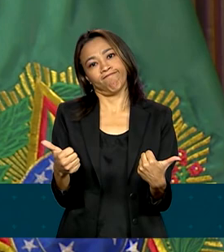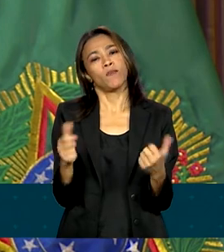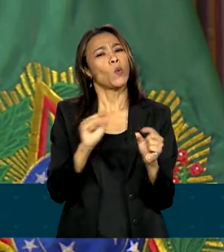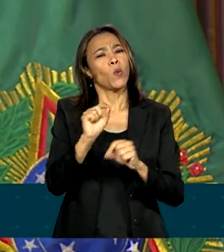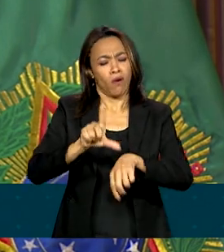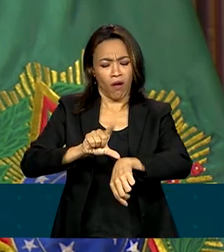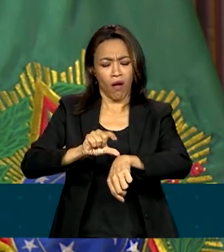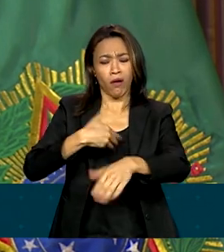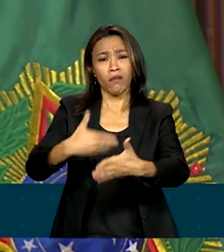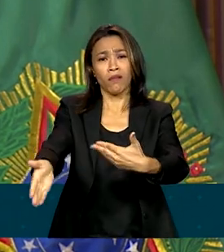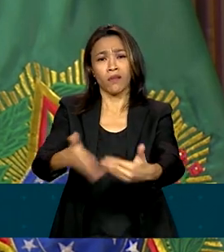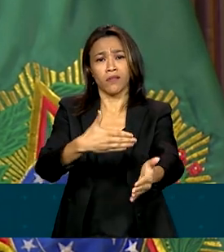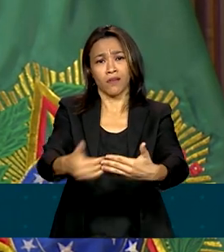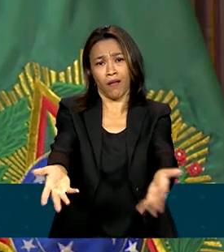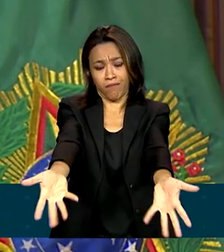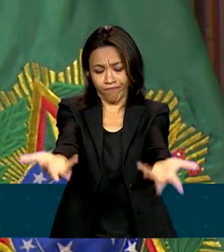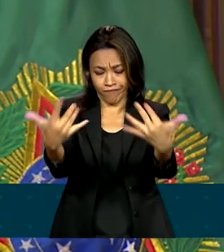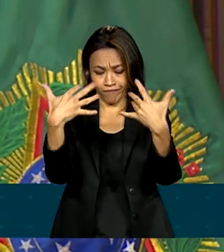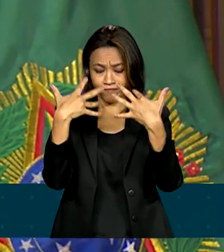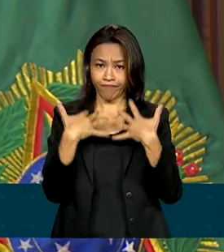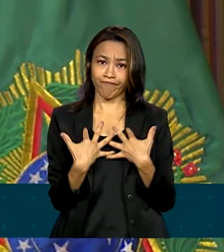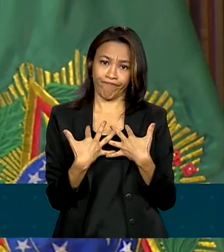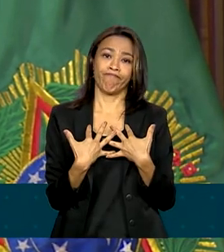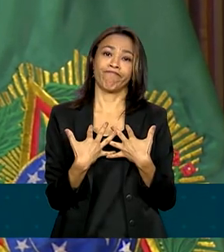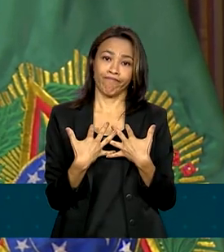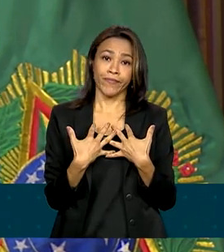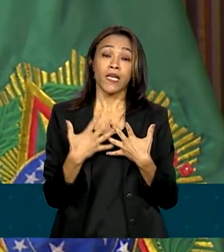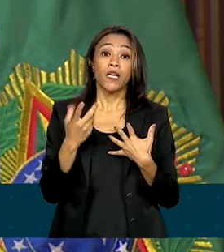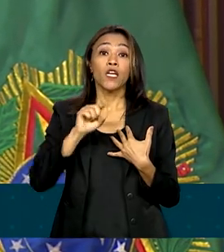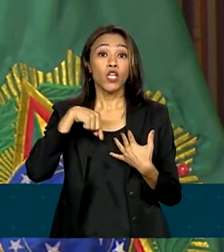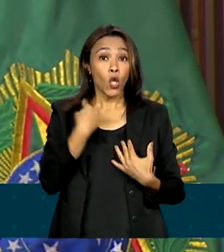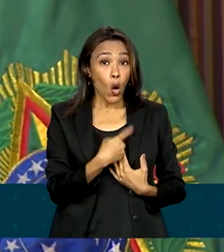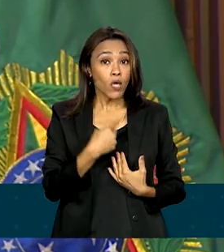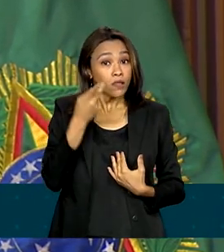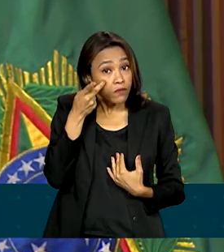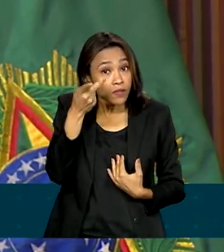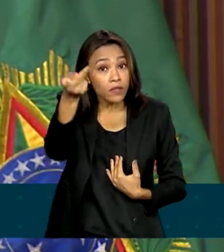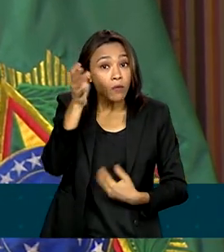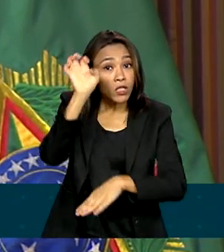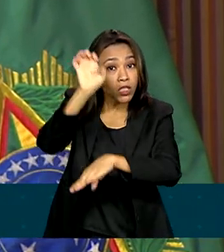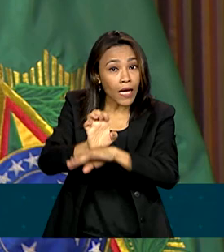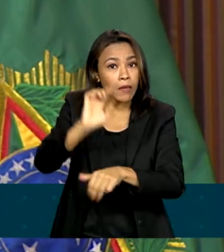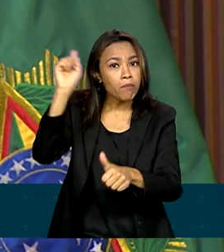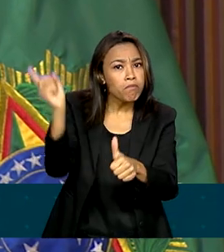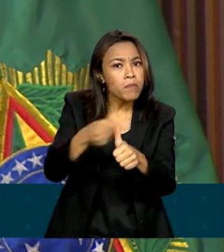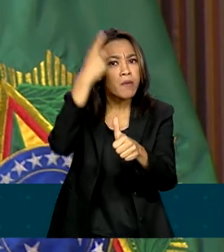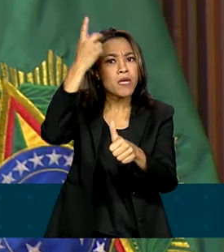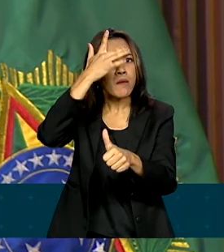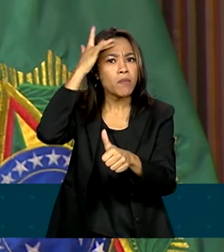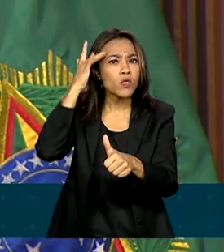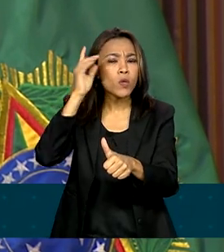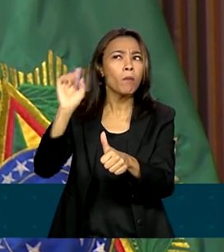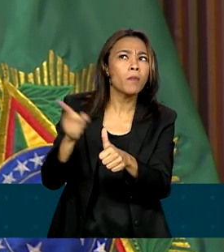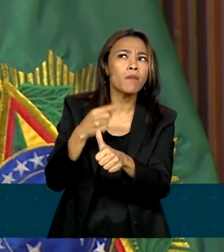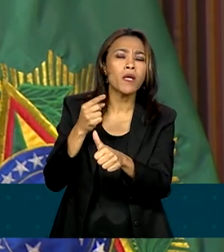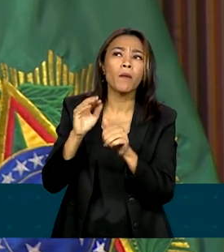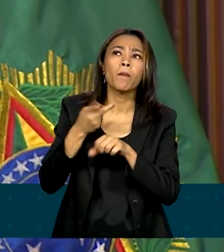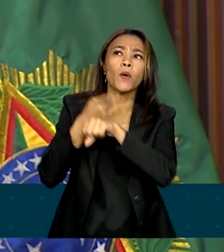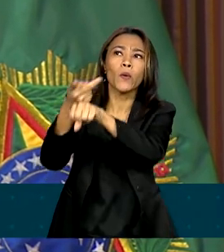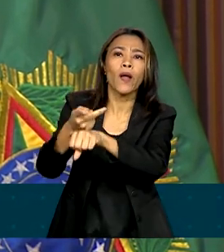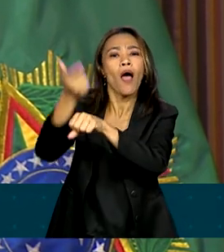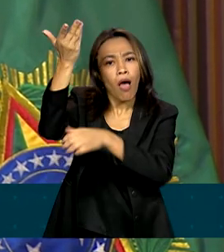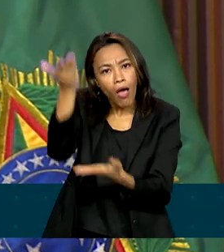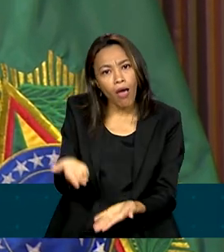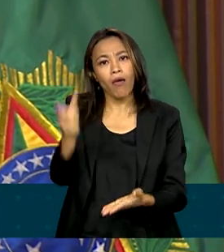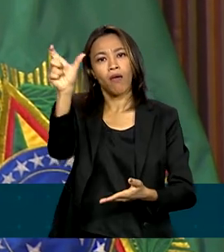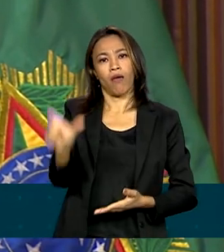vir a hora que quiser. E nós, quando quisermos visitar um Estado, a primeira pessoa que nós pretendemos conversar é com o